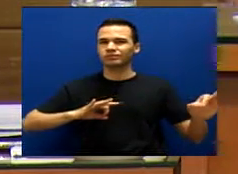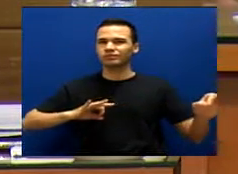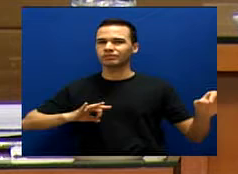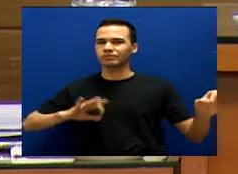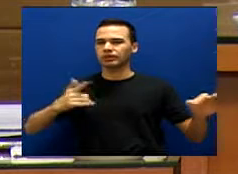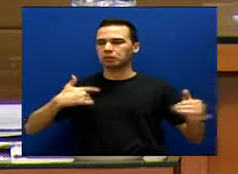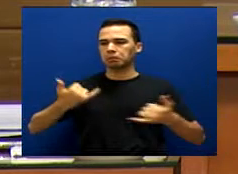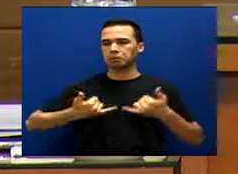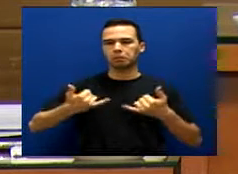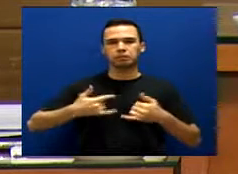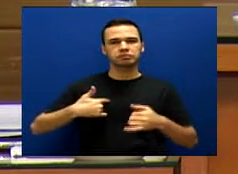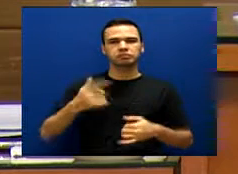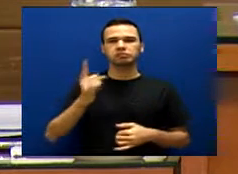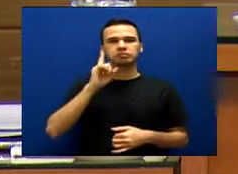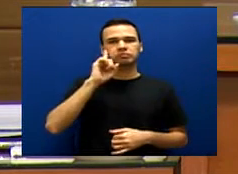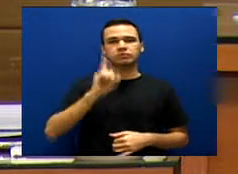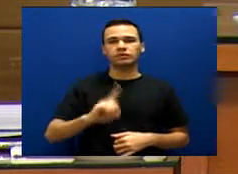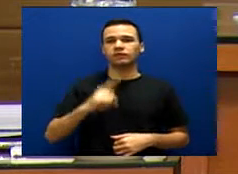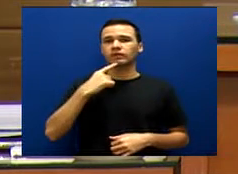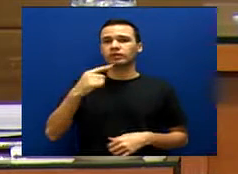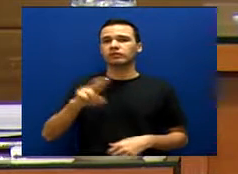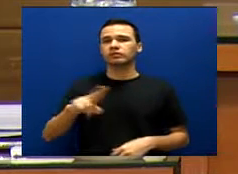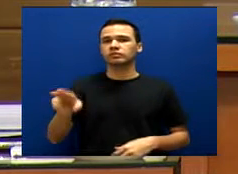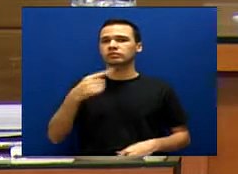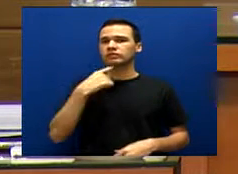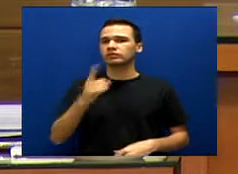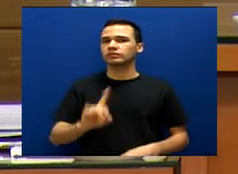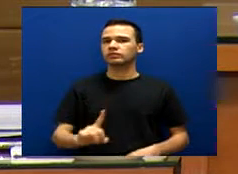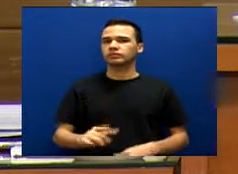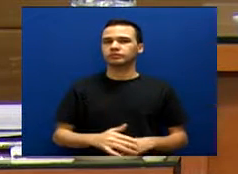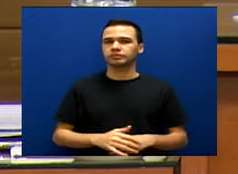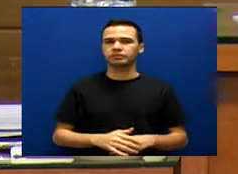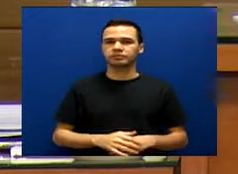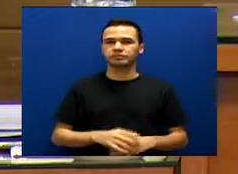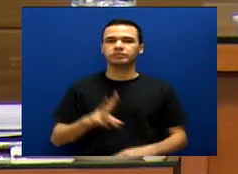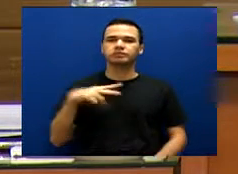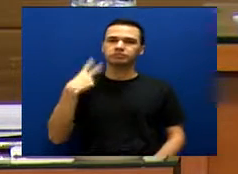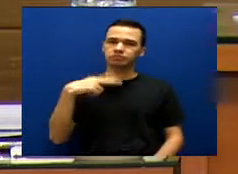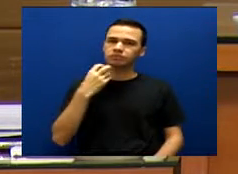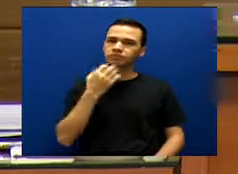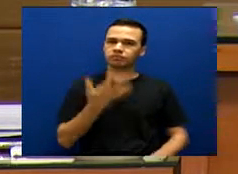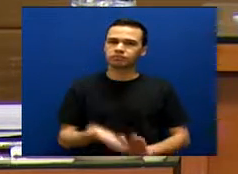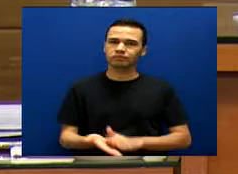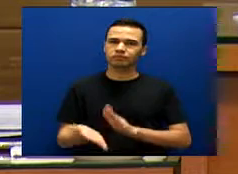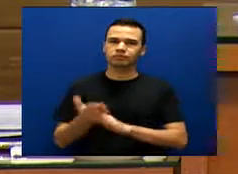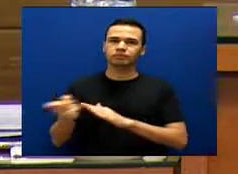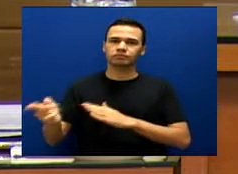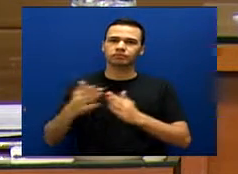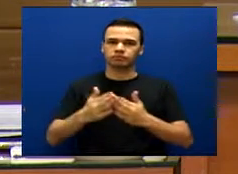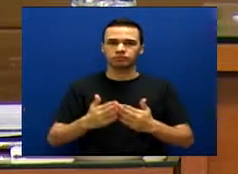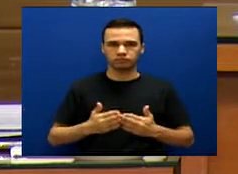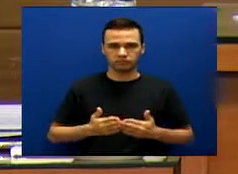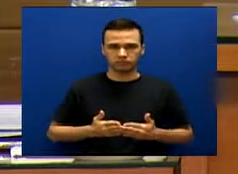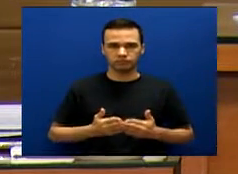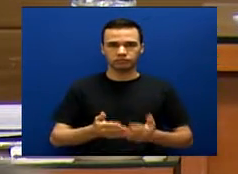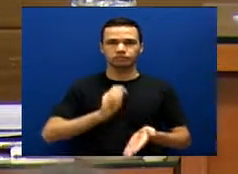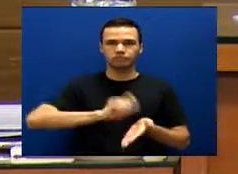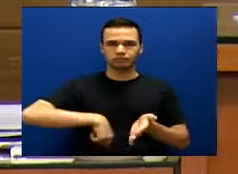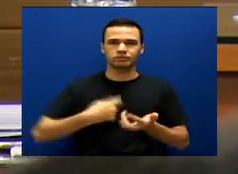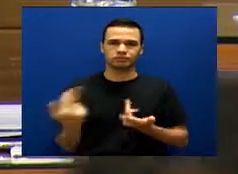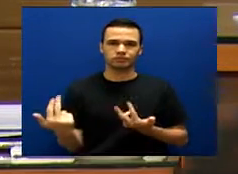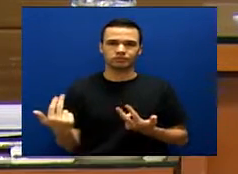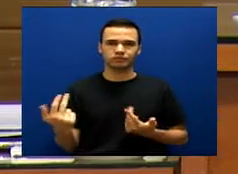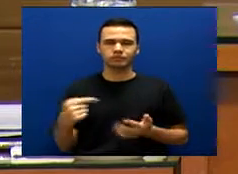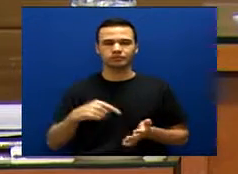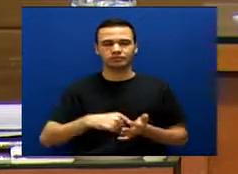das informações, não chegou até mim, não consegui citar lá, tá bom? Vereador, parabéns pelo requerimento. Eu peço licença para assinar